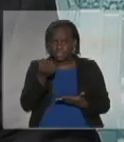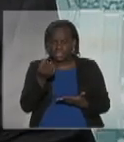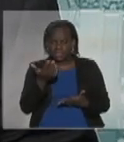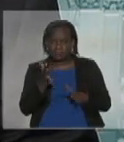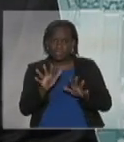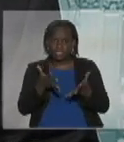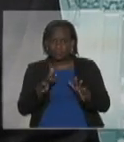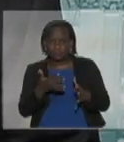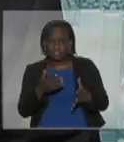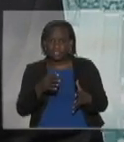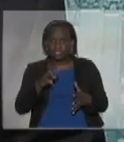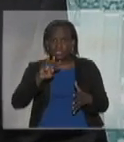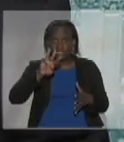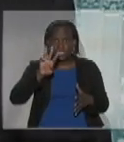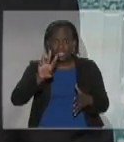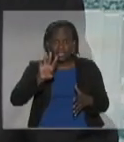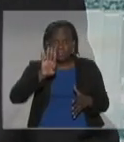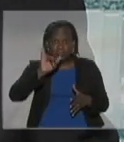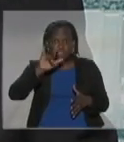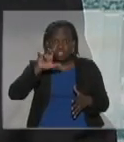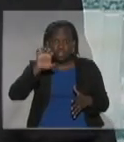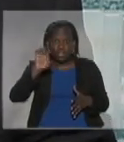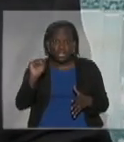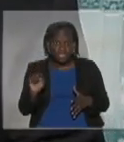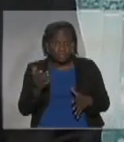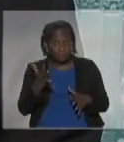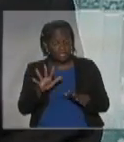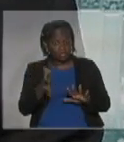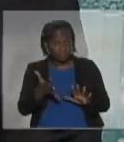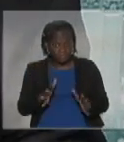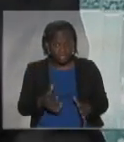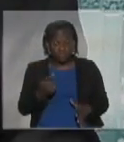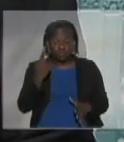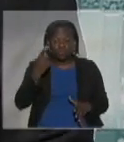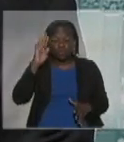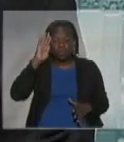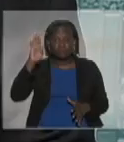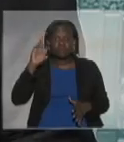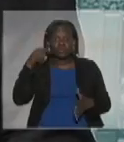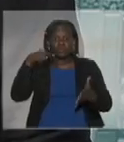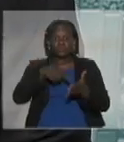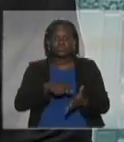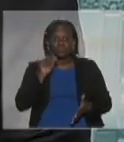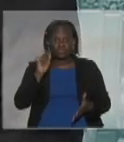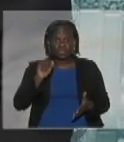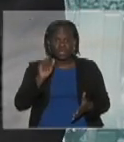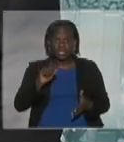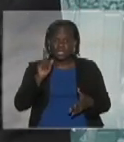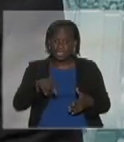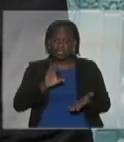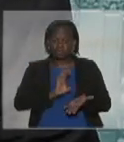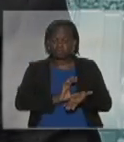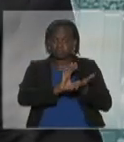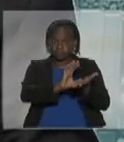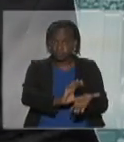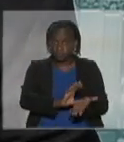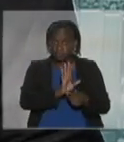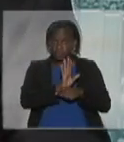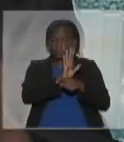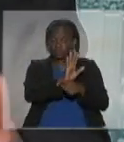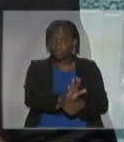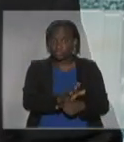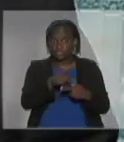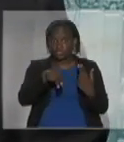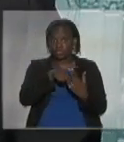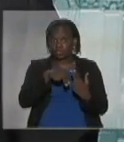2016 algo acima de 3 bilhões de reais, uma das finalidades dele é subsidiar, tem